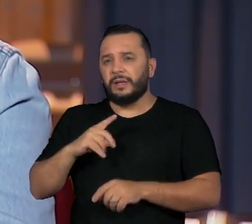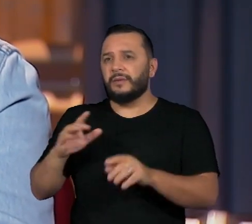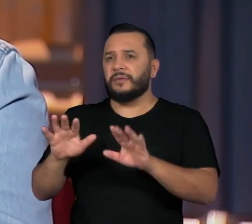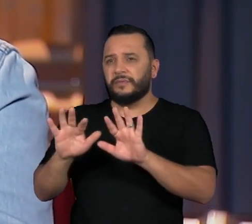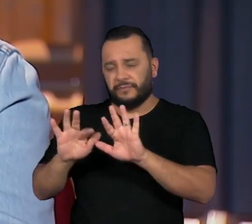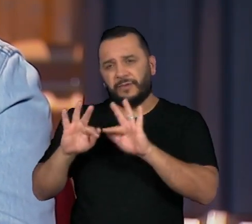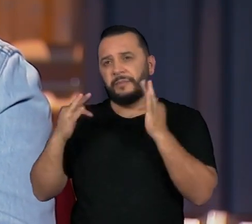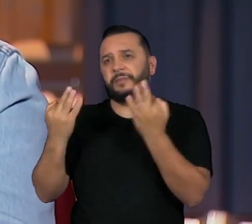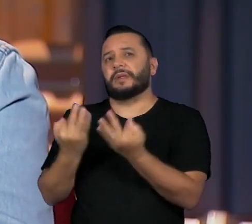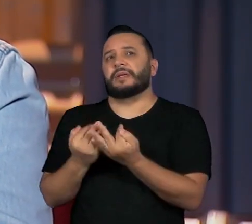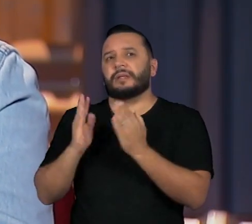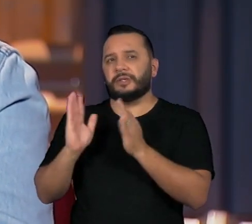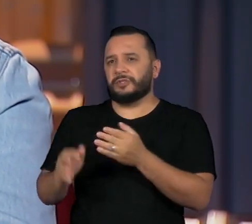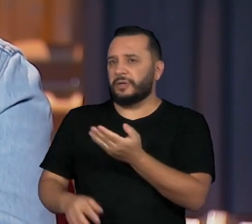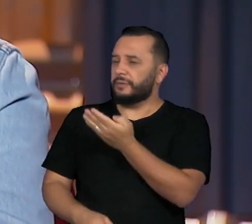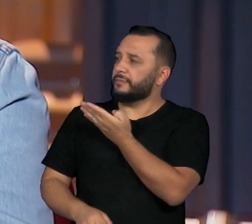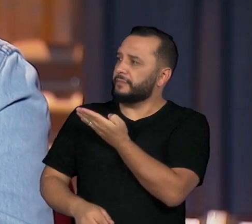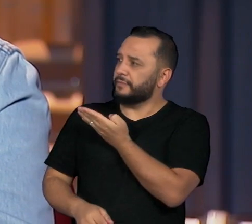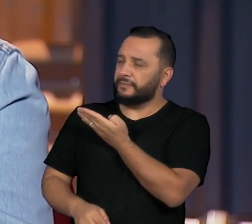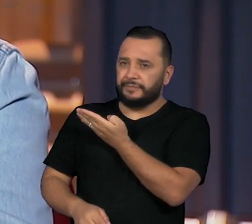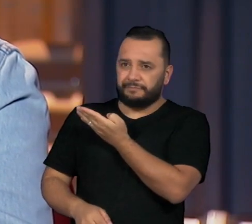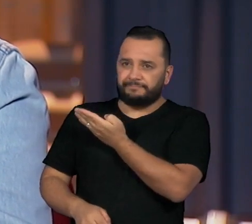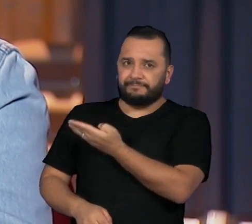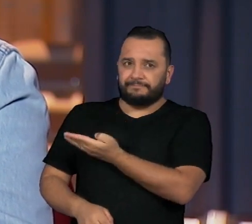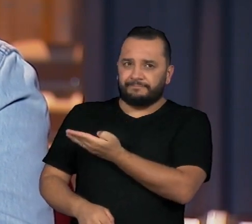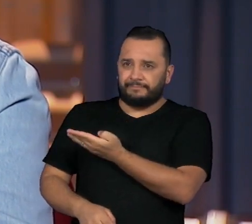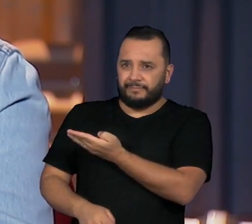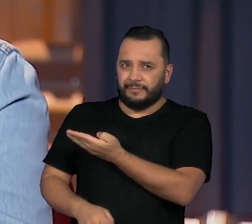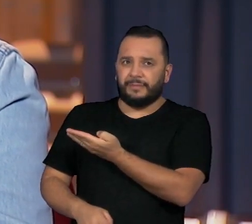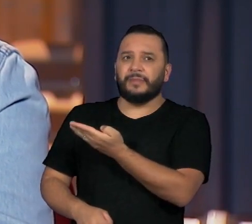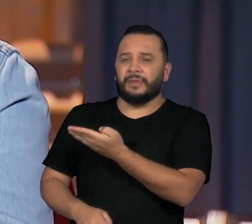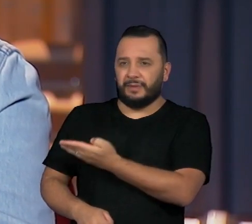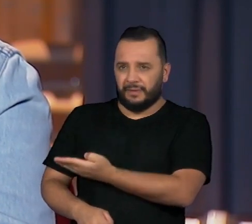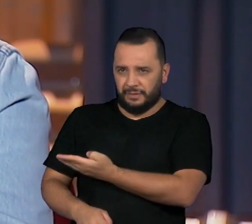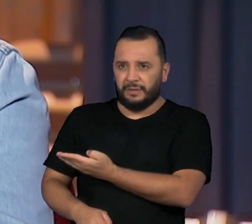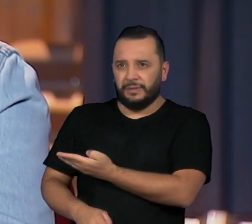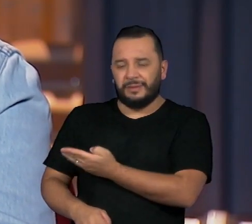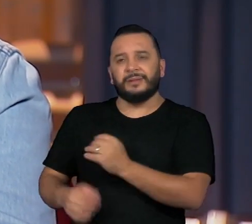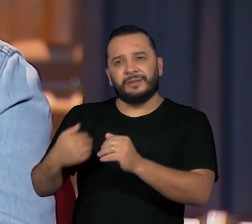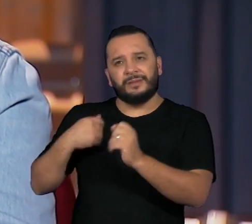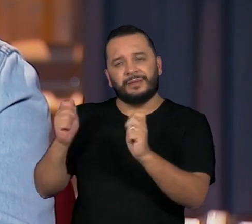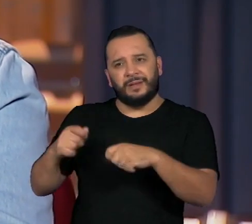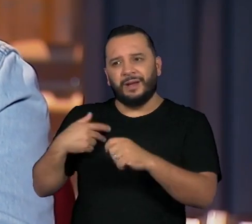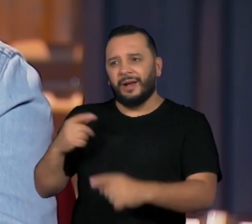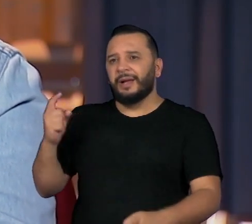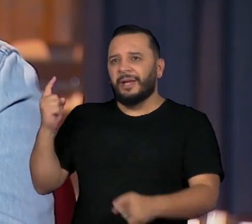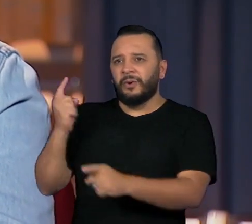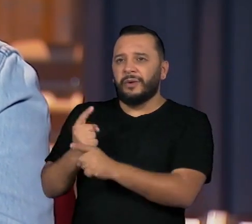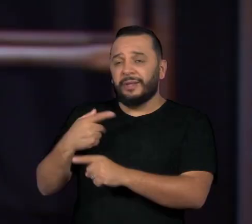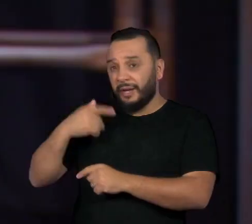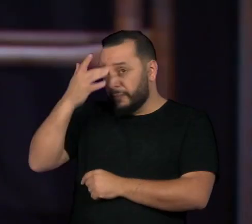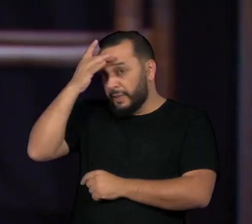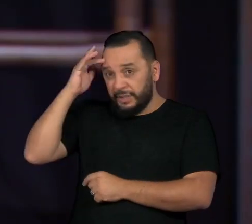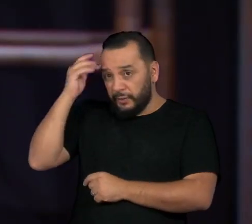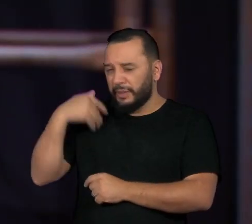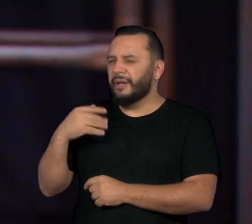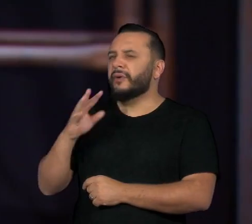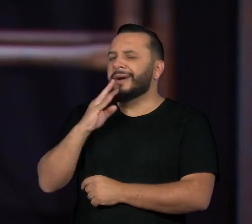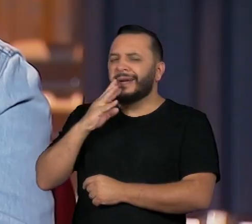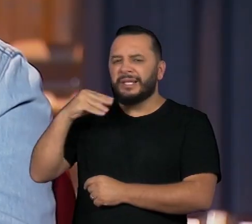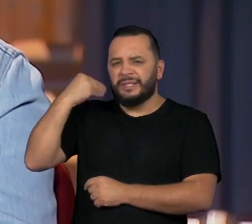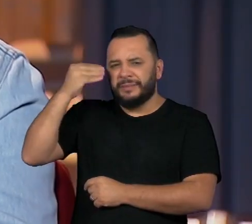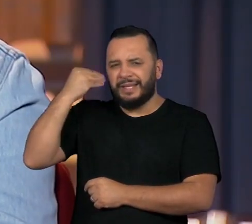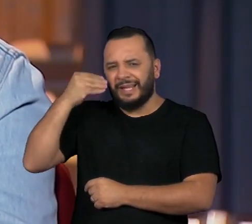Huniquim, Yawanawá, Axaninka e outros, vai encontrar guias capazes direto de... da fonte. Direto da